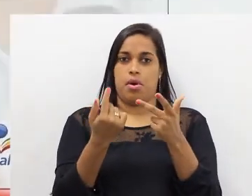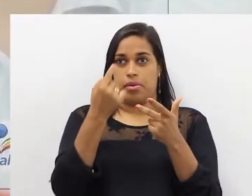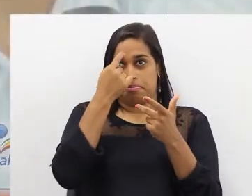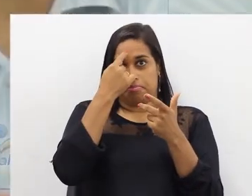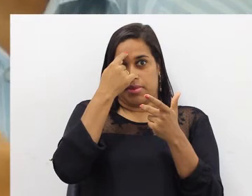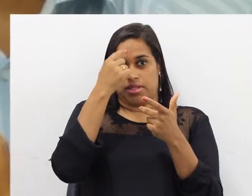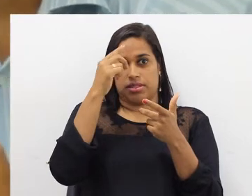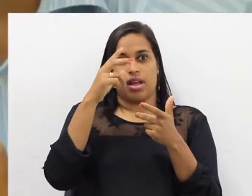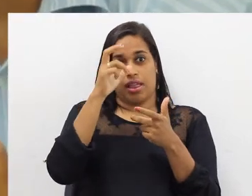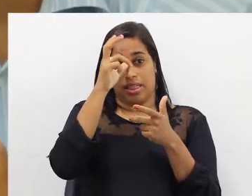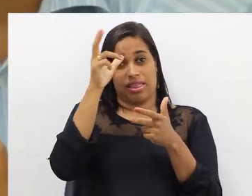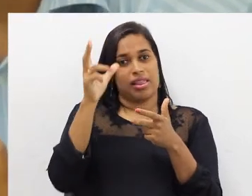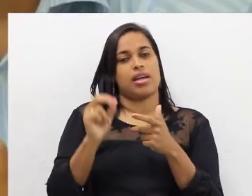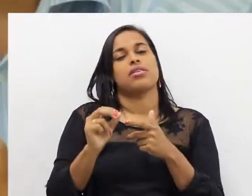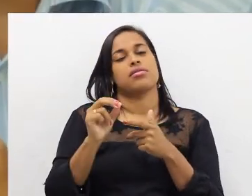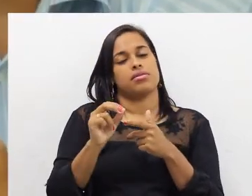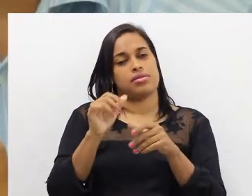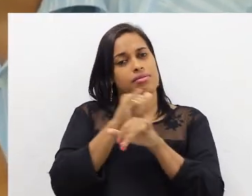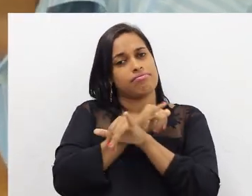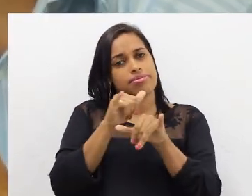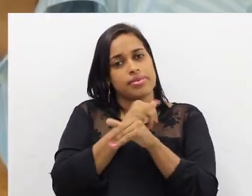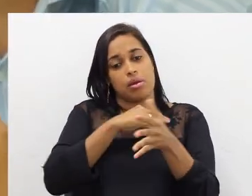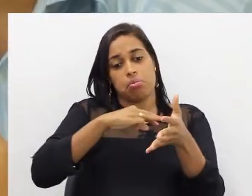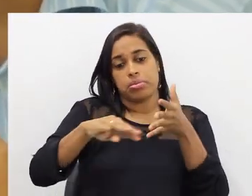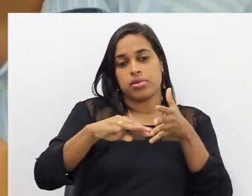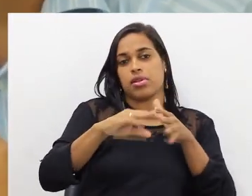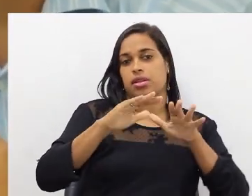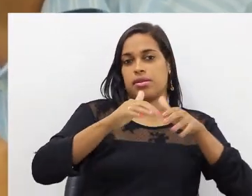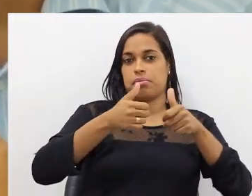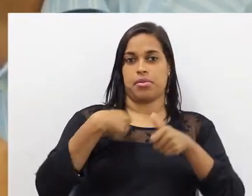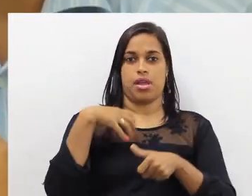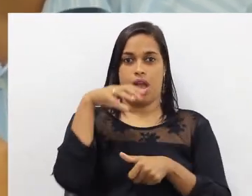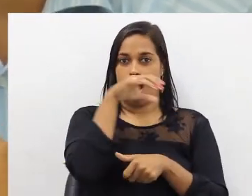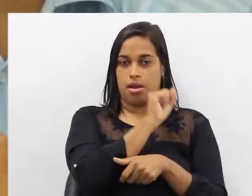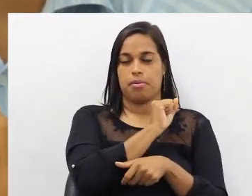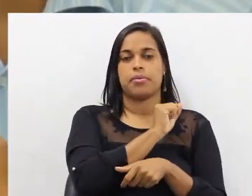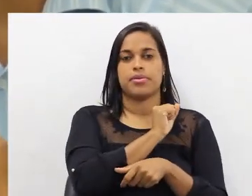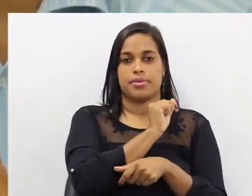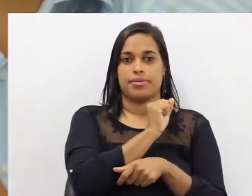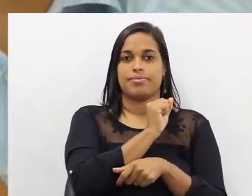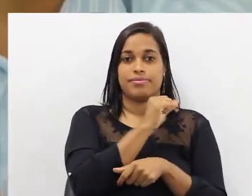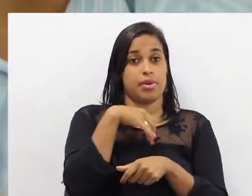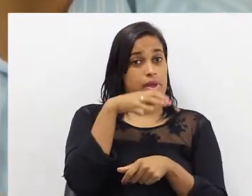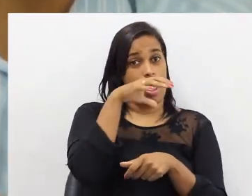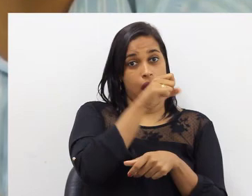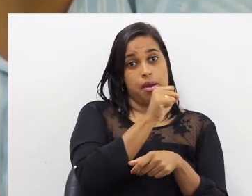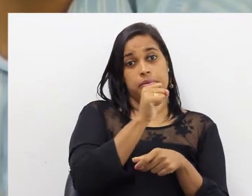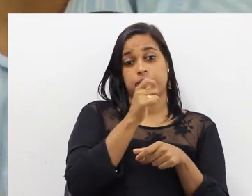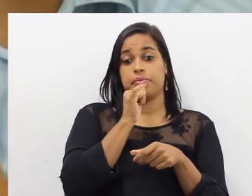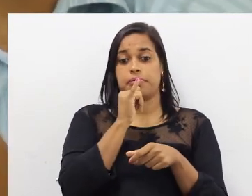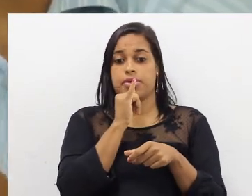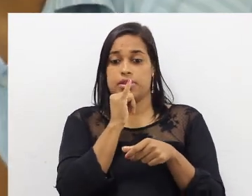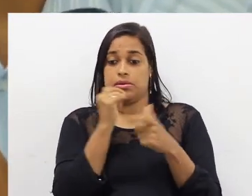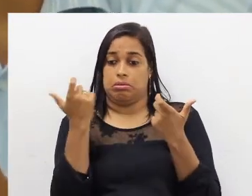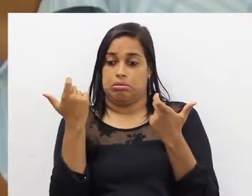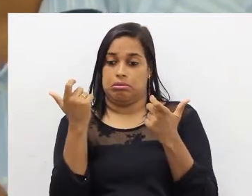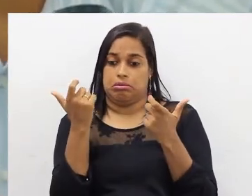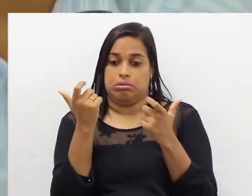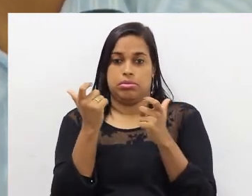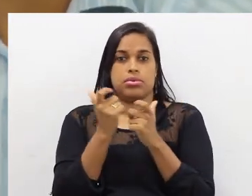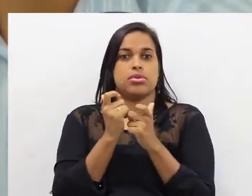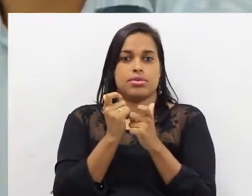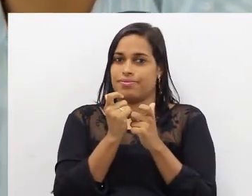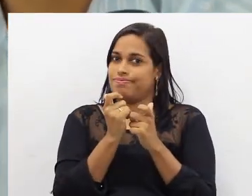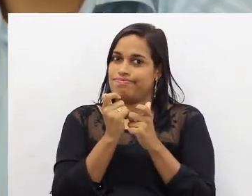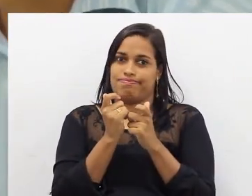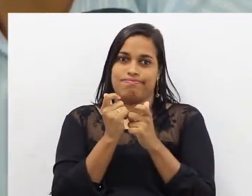Ele vai enviar o dado pelo caminho que ele achar mais rápido. Talvez o caminho mais rápido não é o mais curto. Talvez essa transmissão